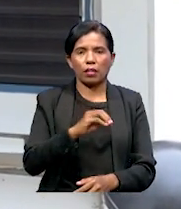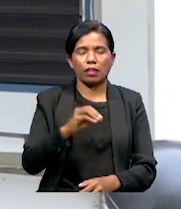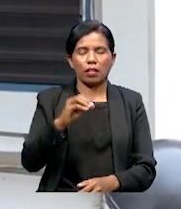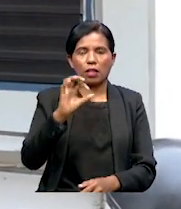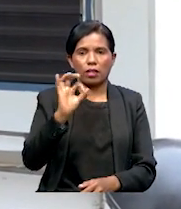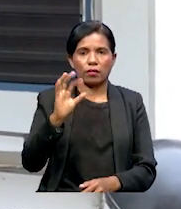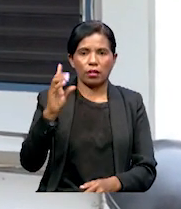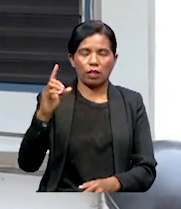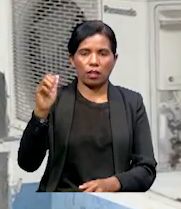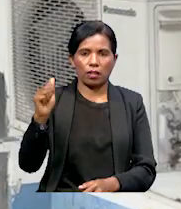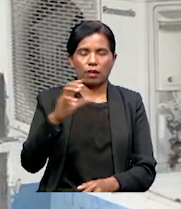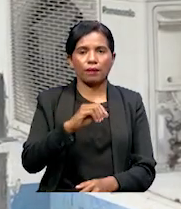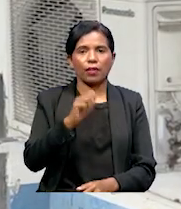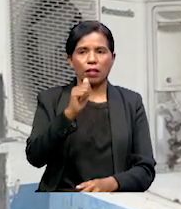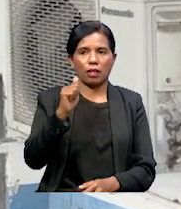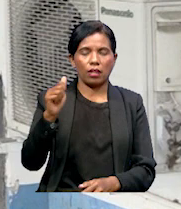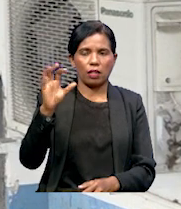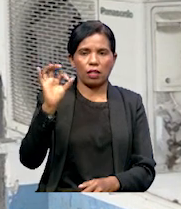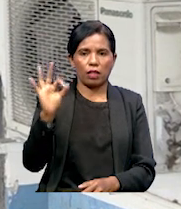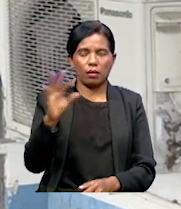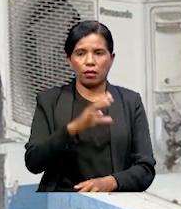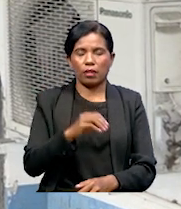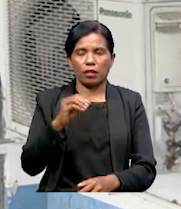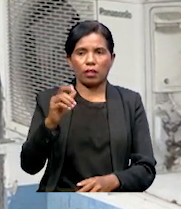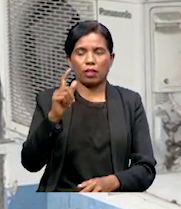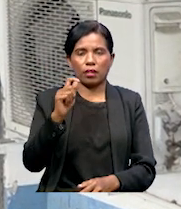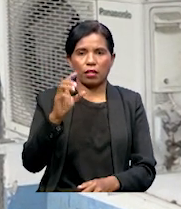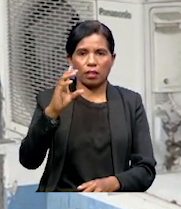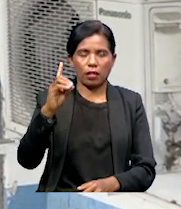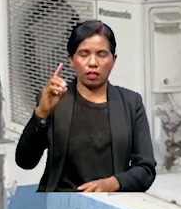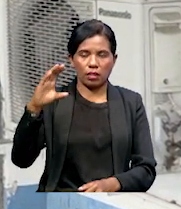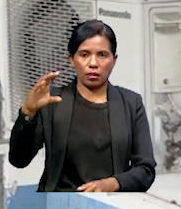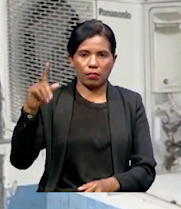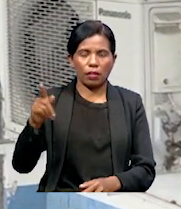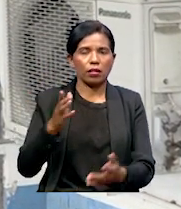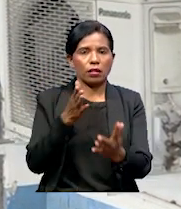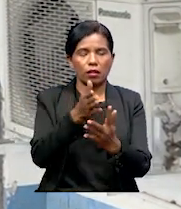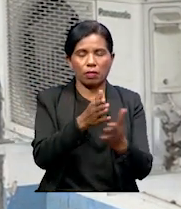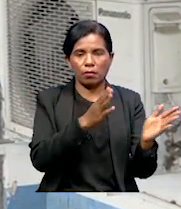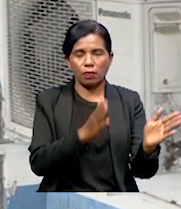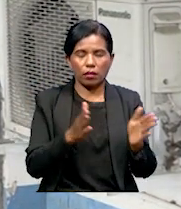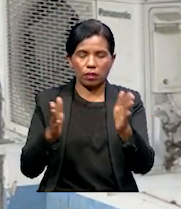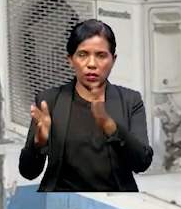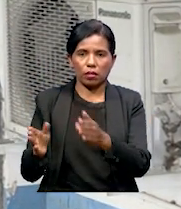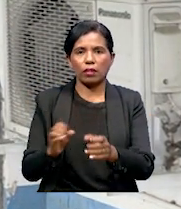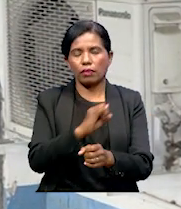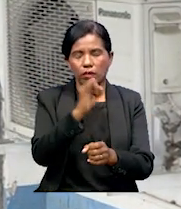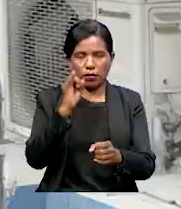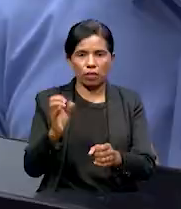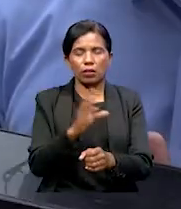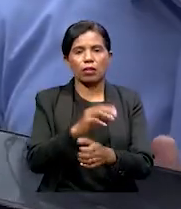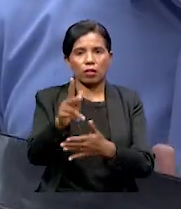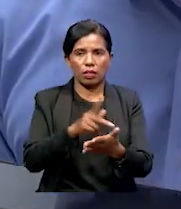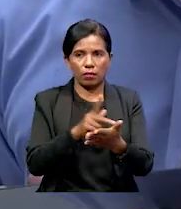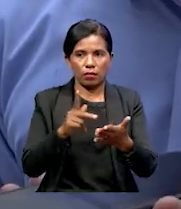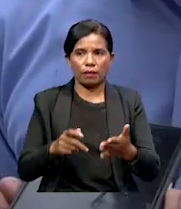FADA, agente AAM, no agente TDCP, tem que submeter ba processo investigação disciplinar no criminal.